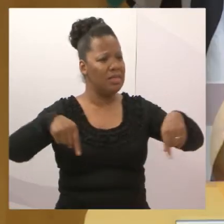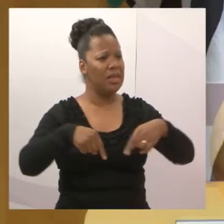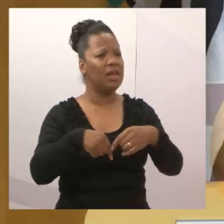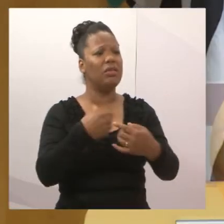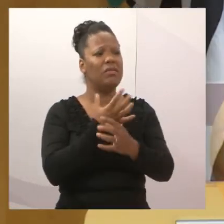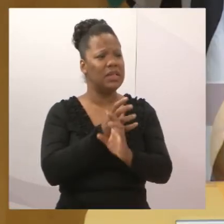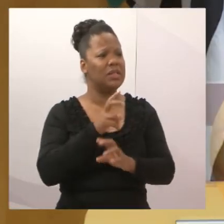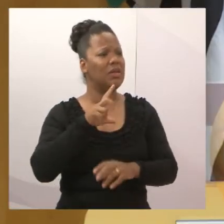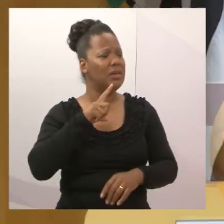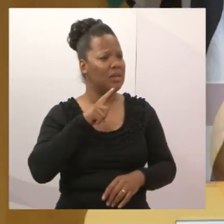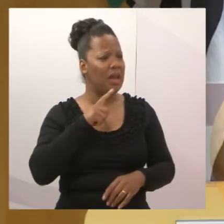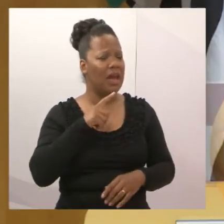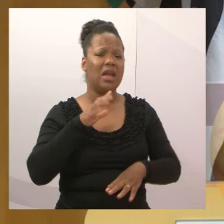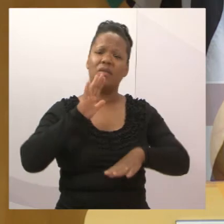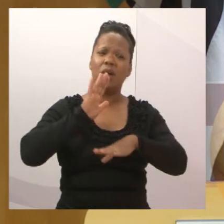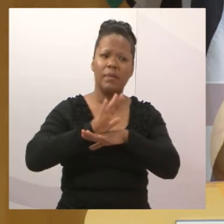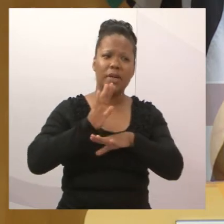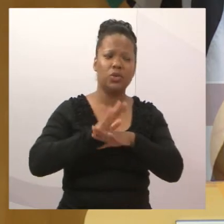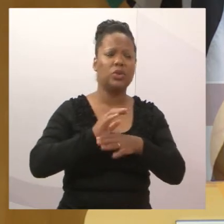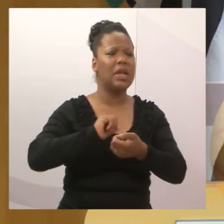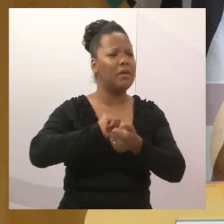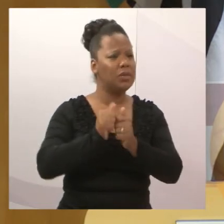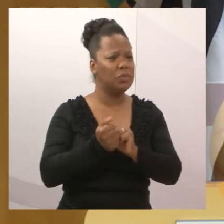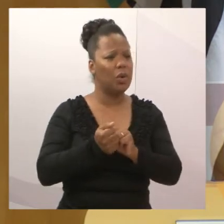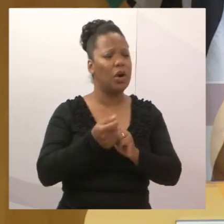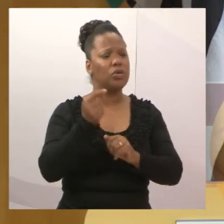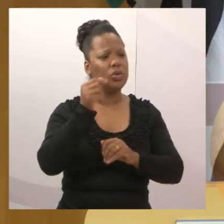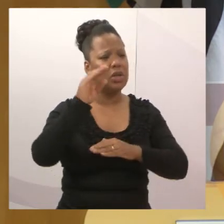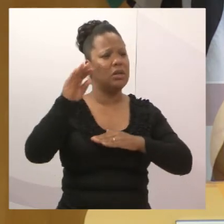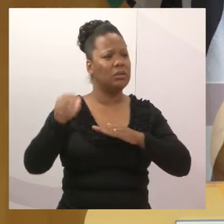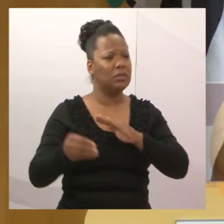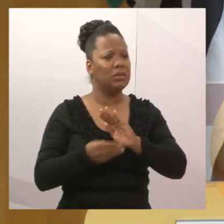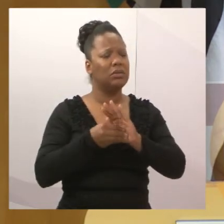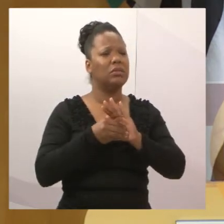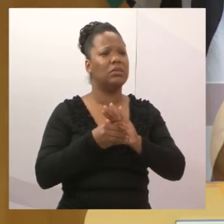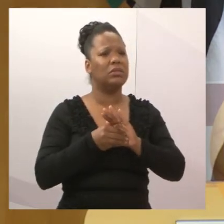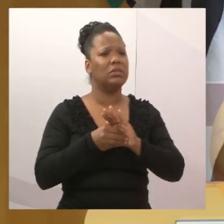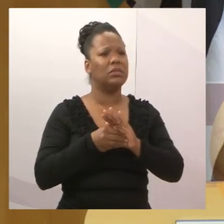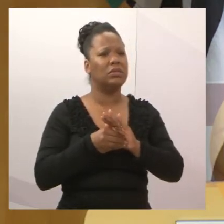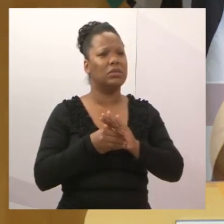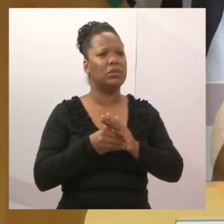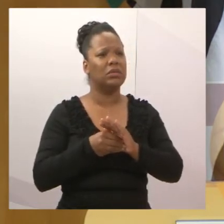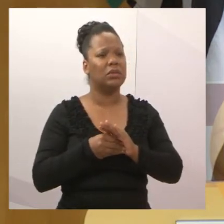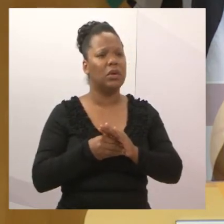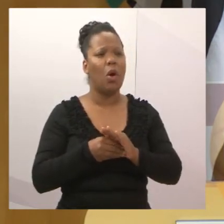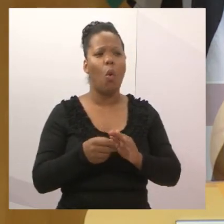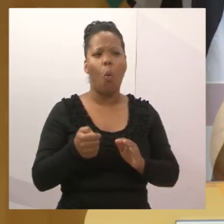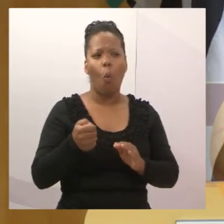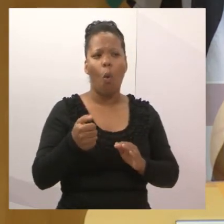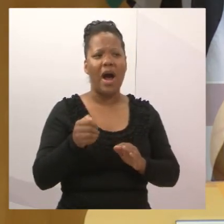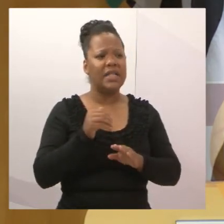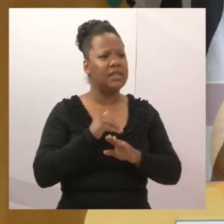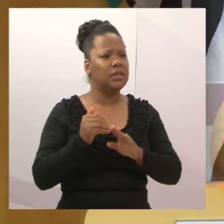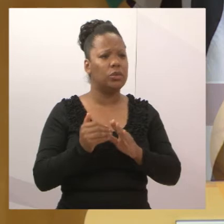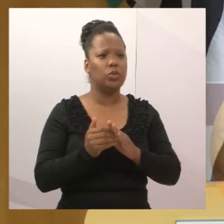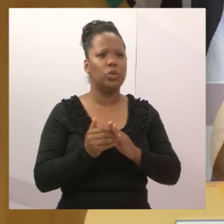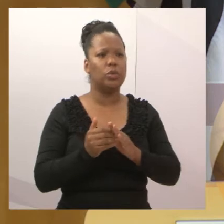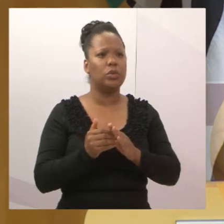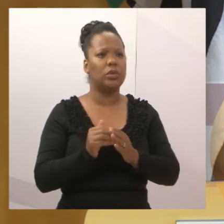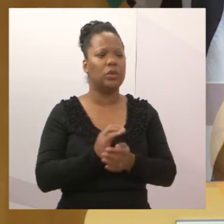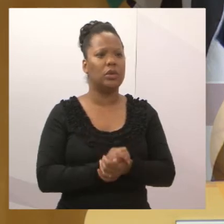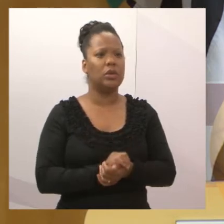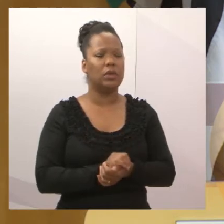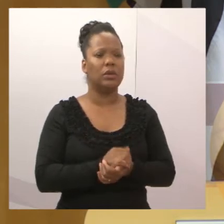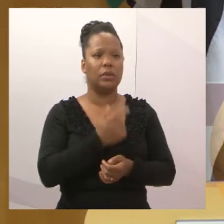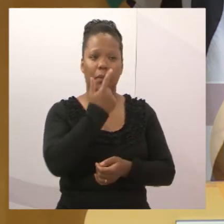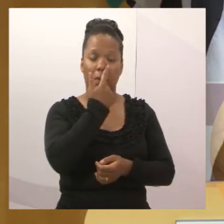olhar um pouquinho mais para o esporte, né, inclusive das minhas emendas impositivas. Agora eu destinei quase tudo, né, para o esporte, categoria de base, no